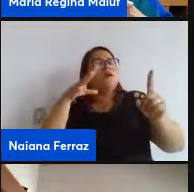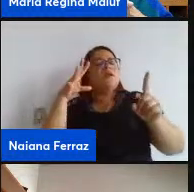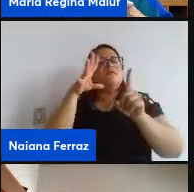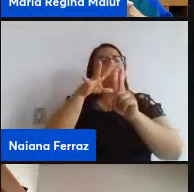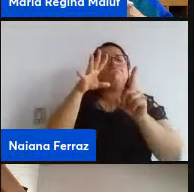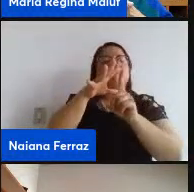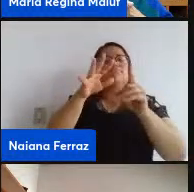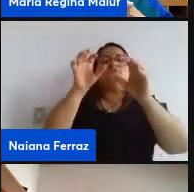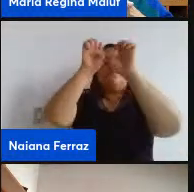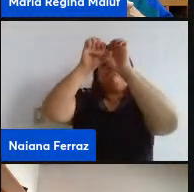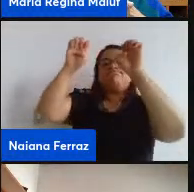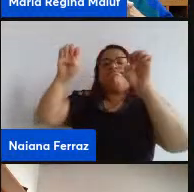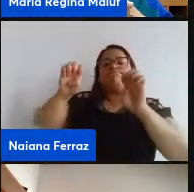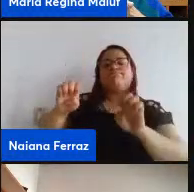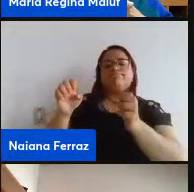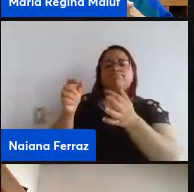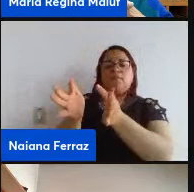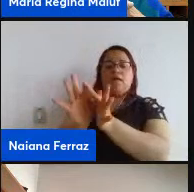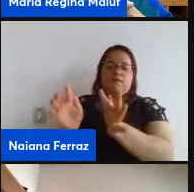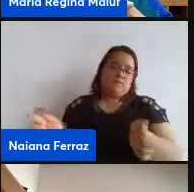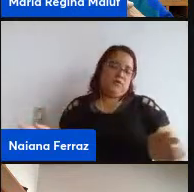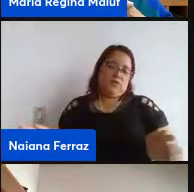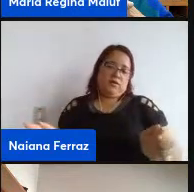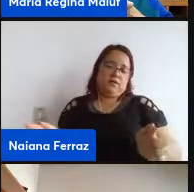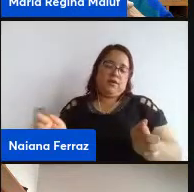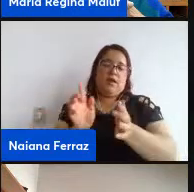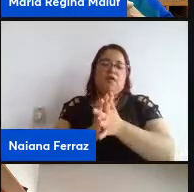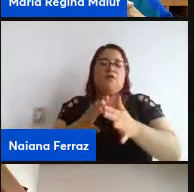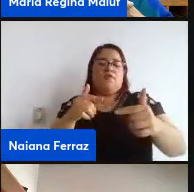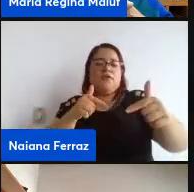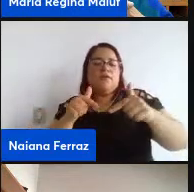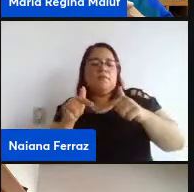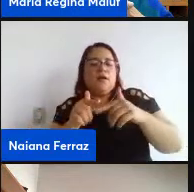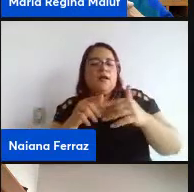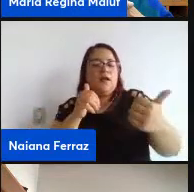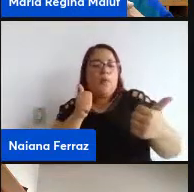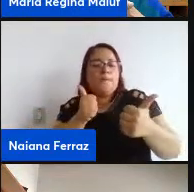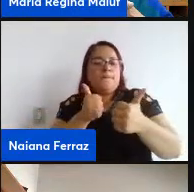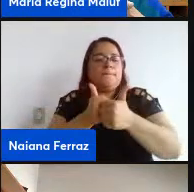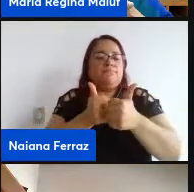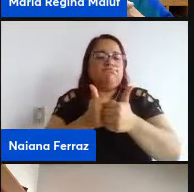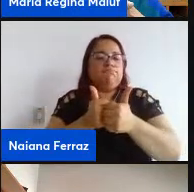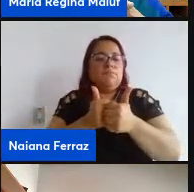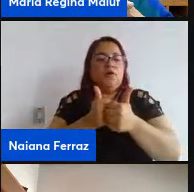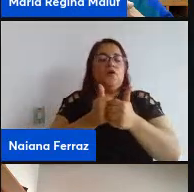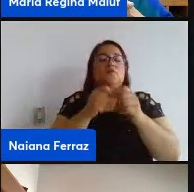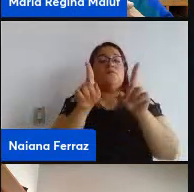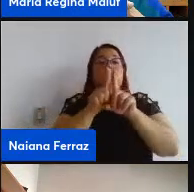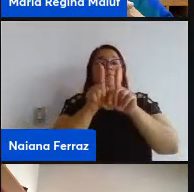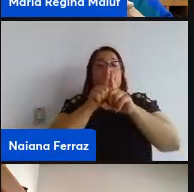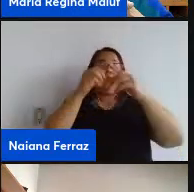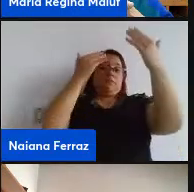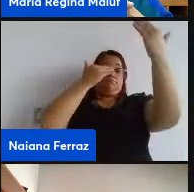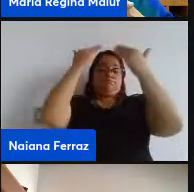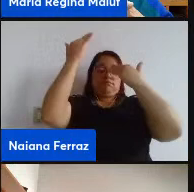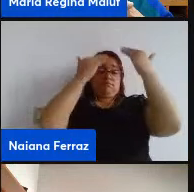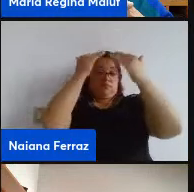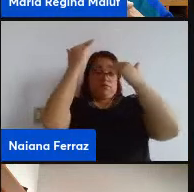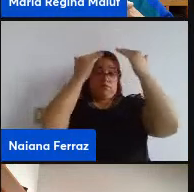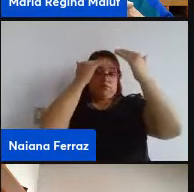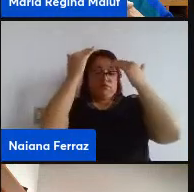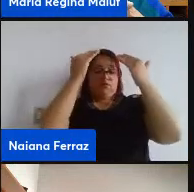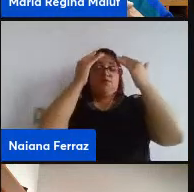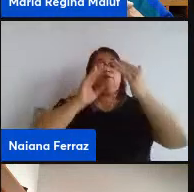gramatical. Okay? Vem trabalhando muito proximamente também com a psicologia, mais notadamente a